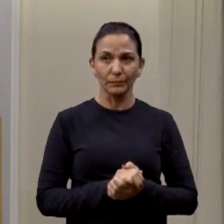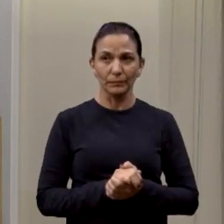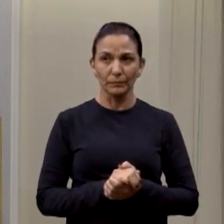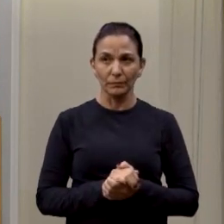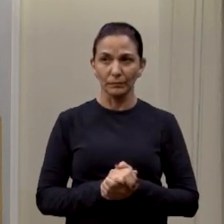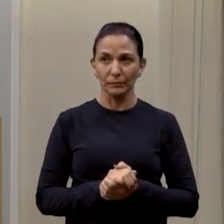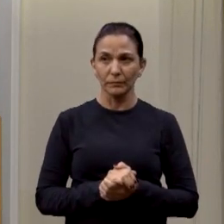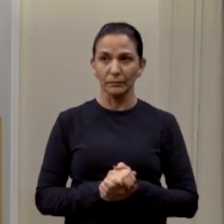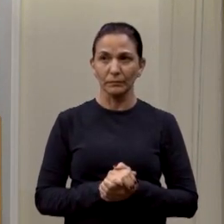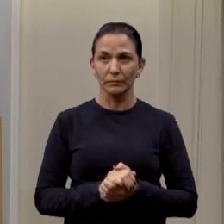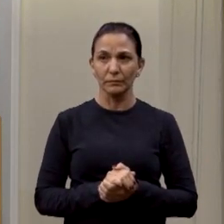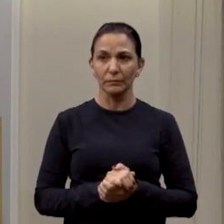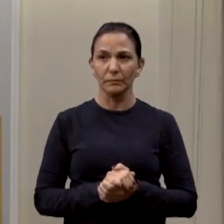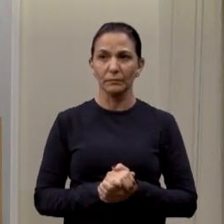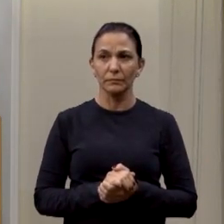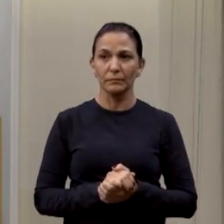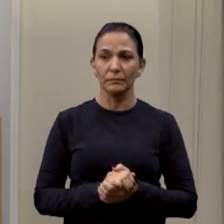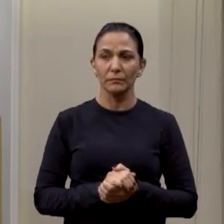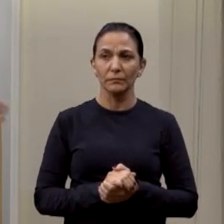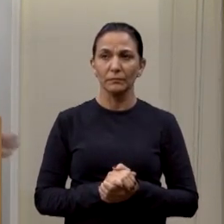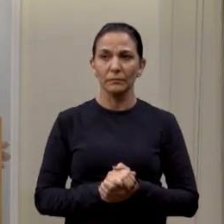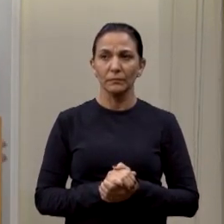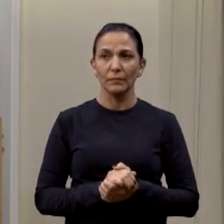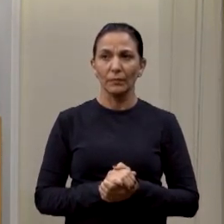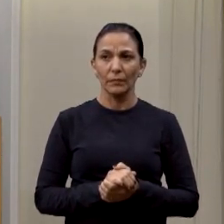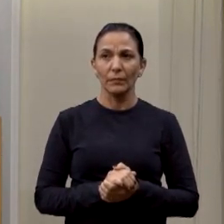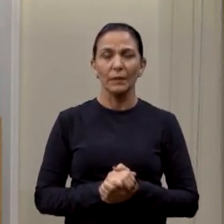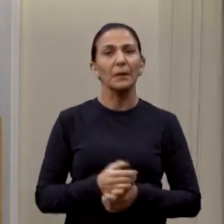Diferente do que muitos pensam,